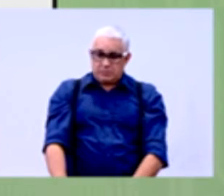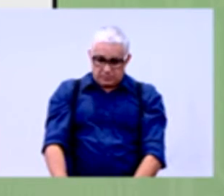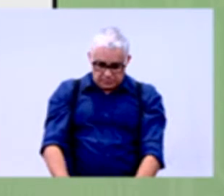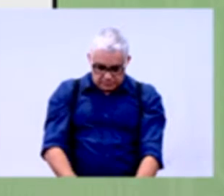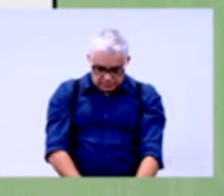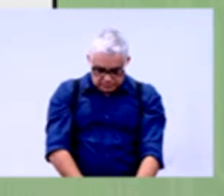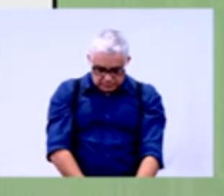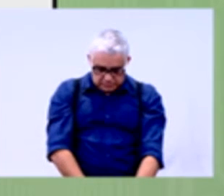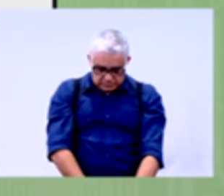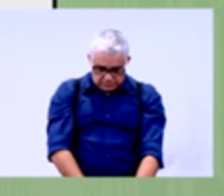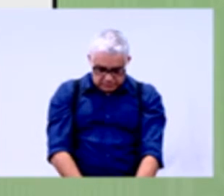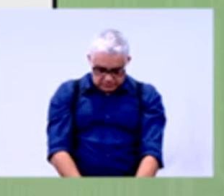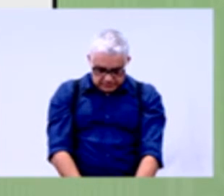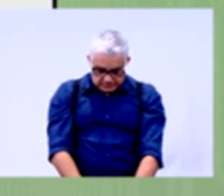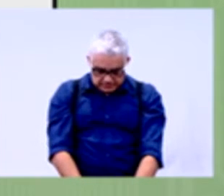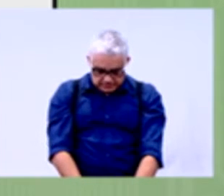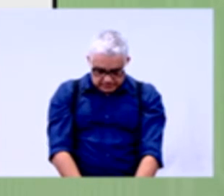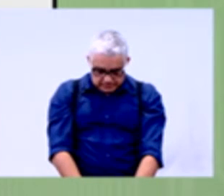a venda.